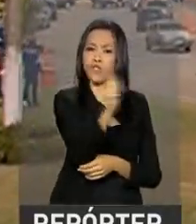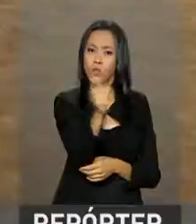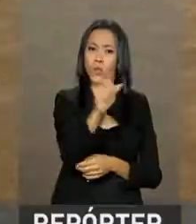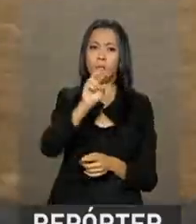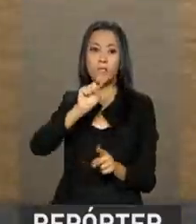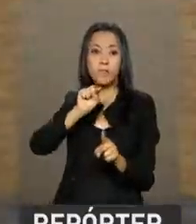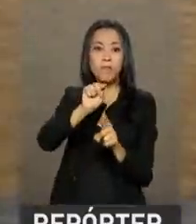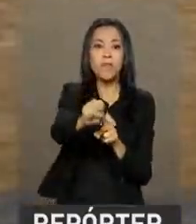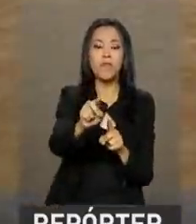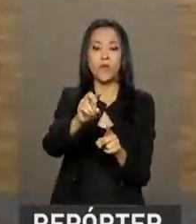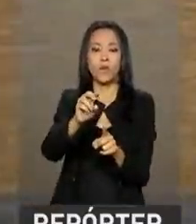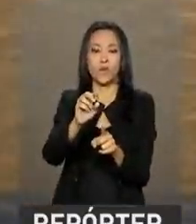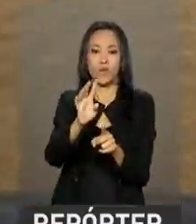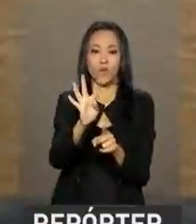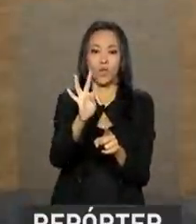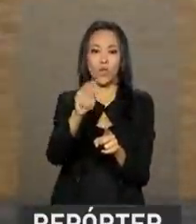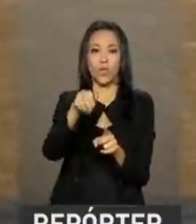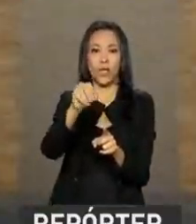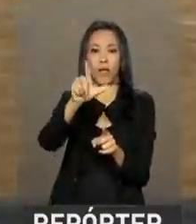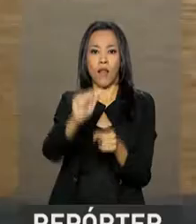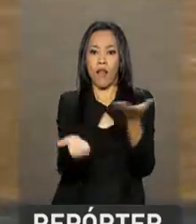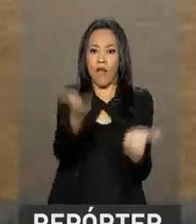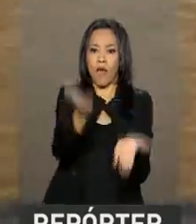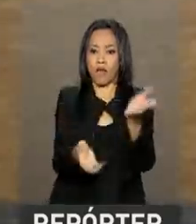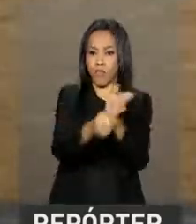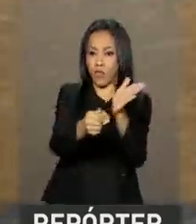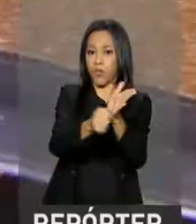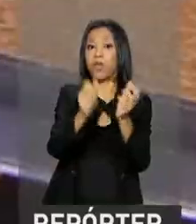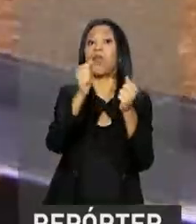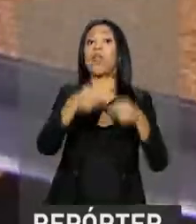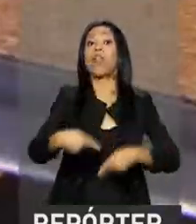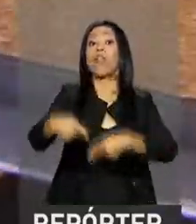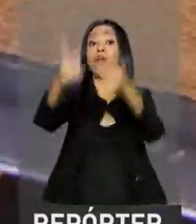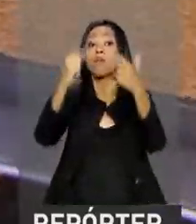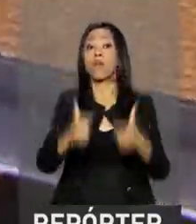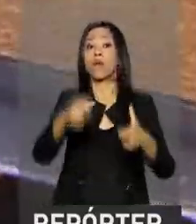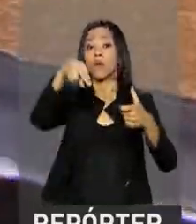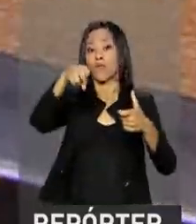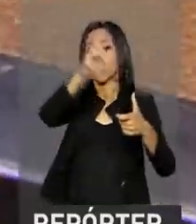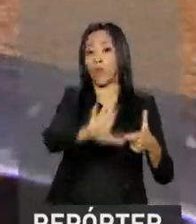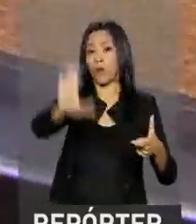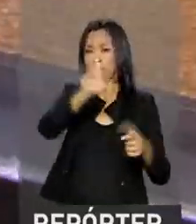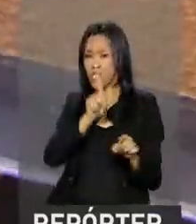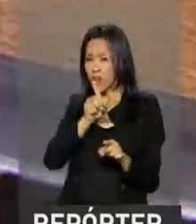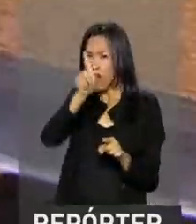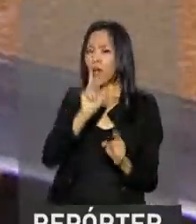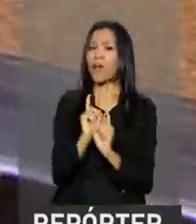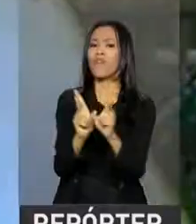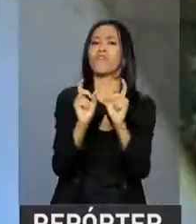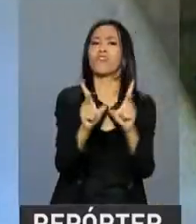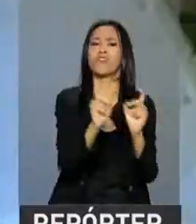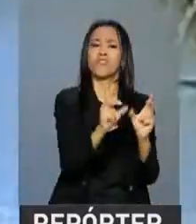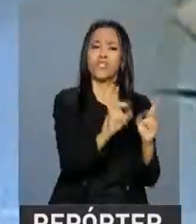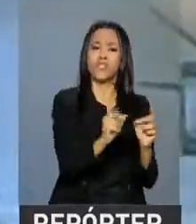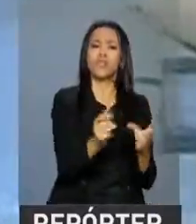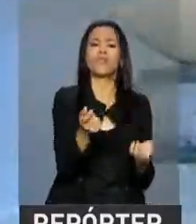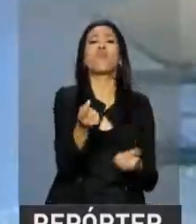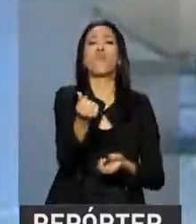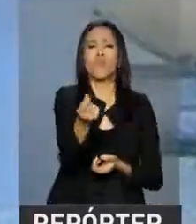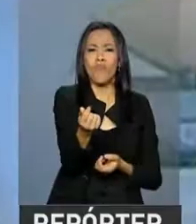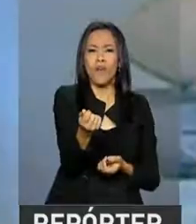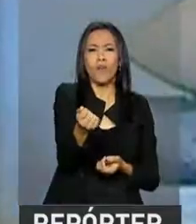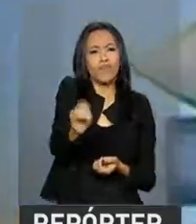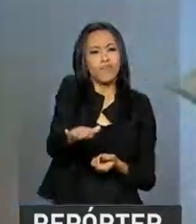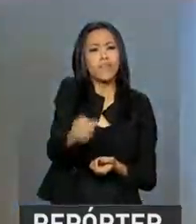de milho em grãos para a região nordeste onde o produto é comercializado ao preço subsidiado de